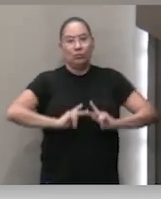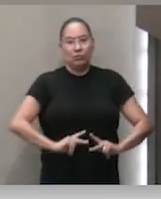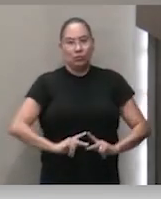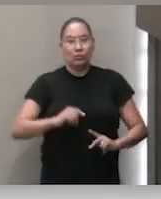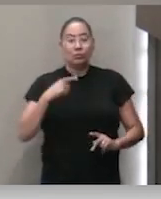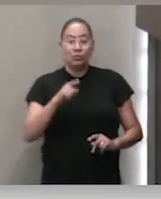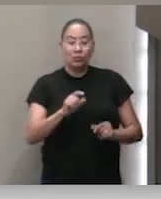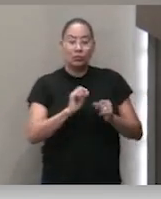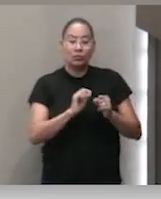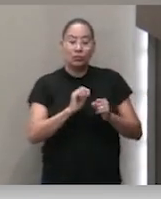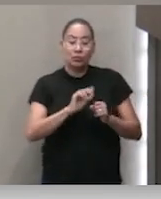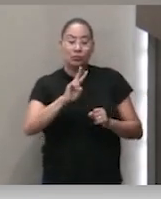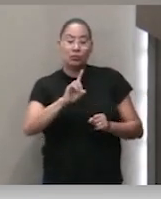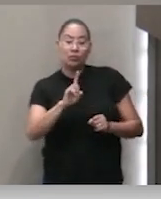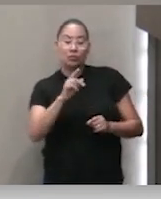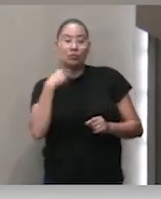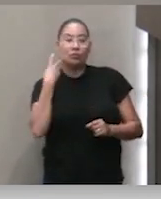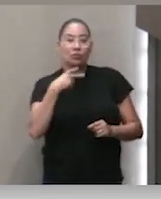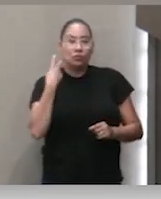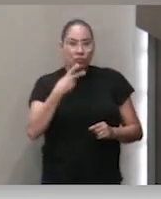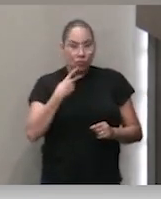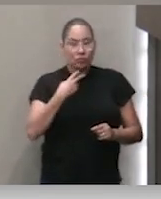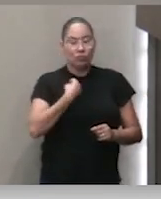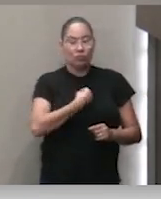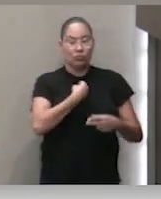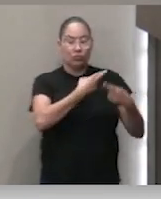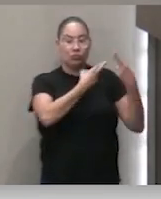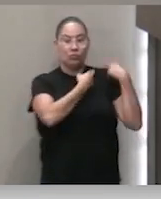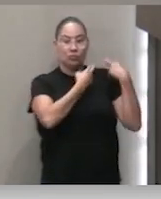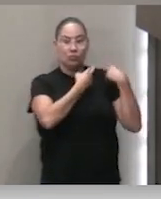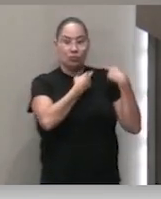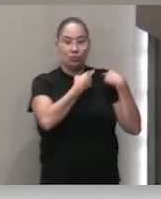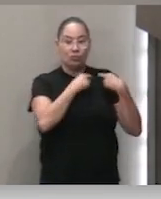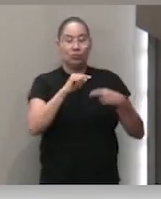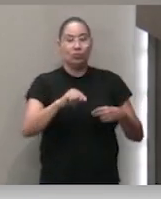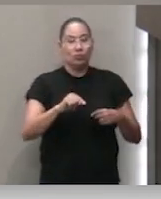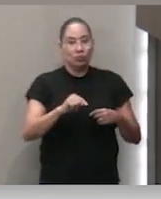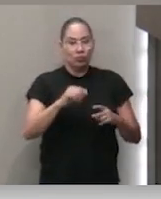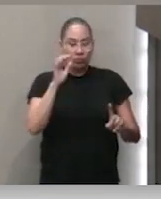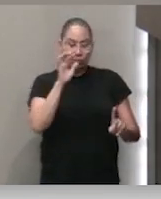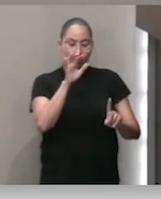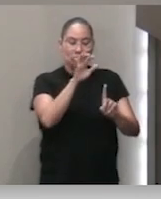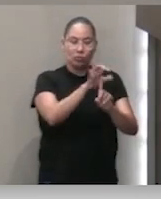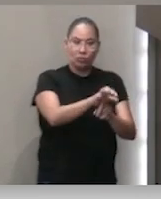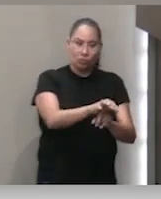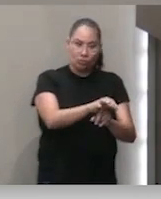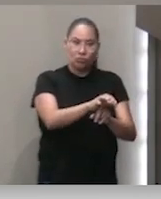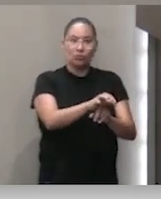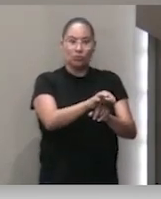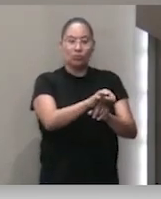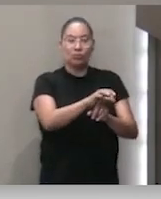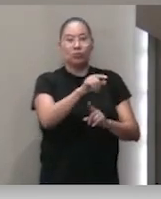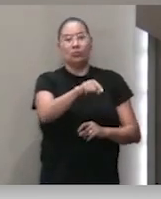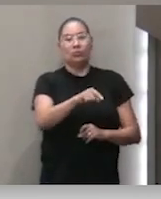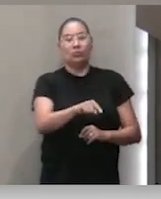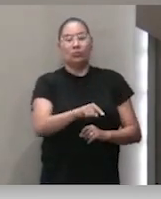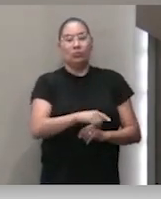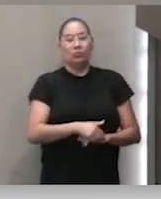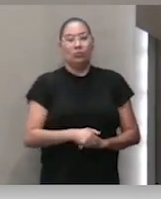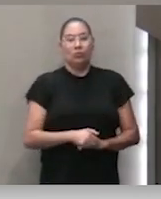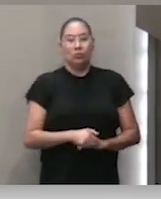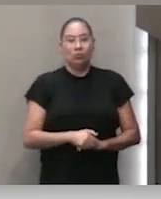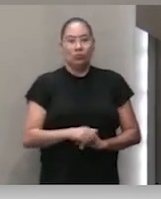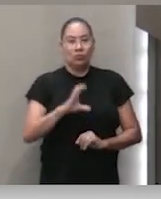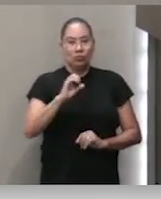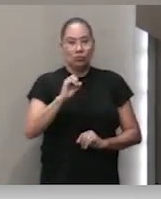fazer. Os 21 vereadores imbuídos desse ataque, contra-ataque e penalidade da